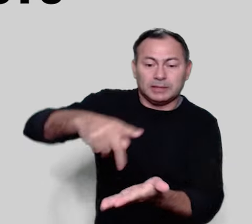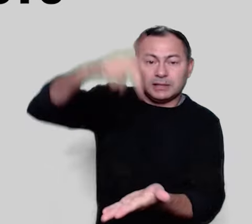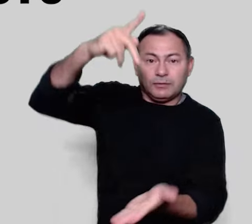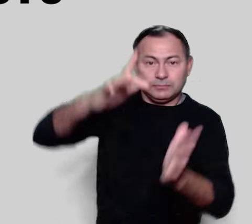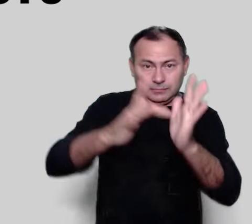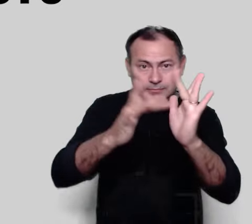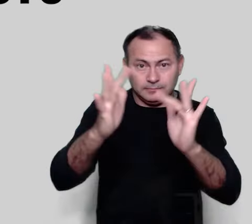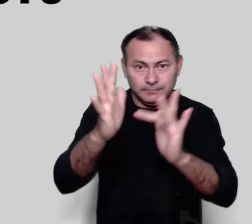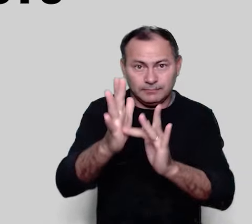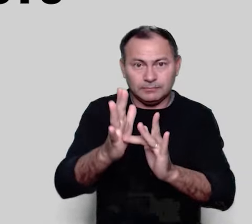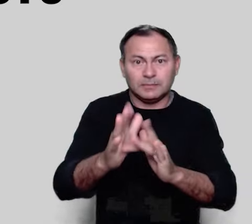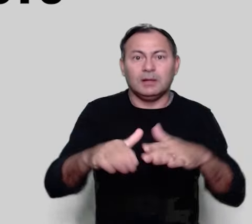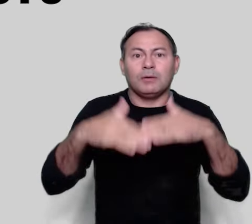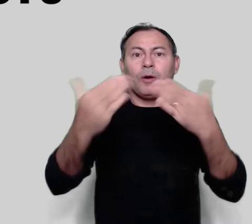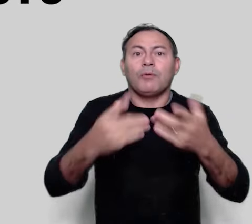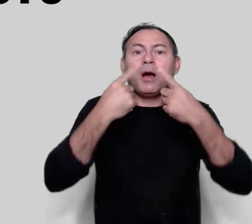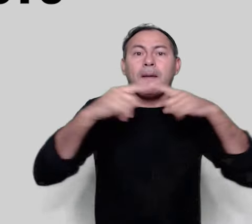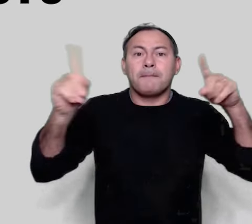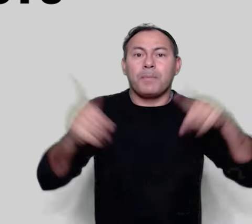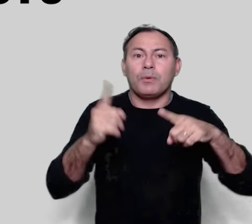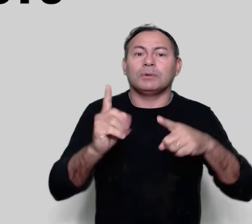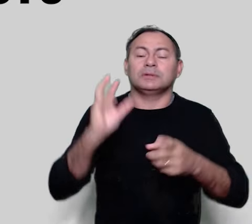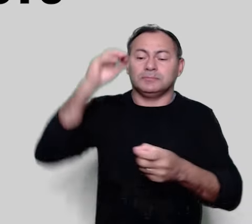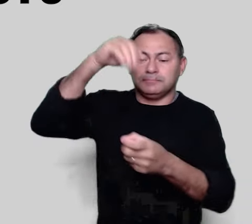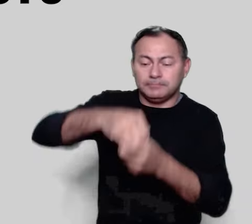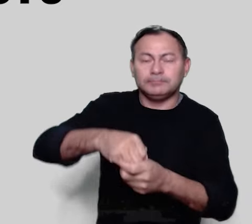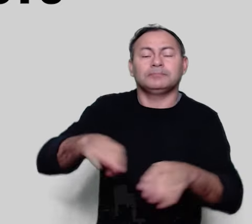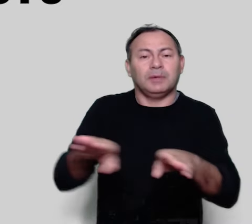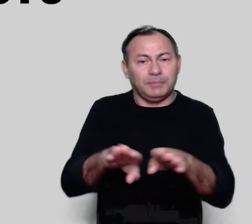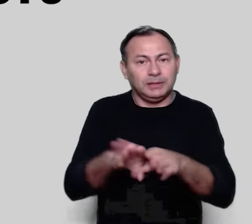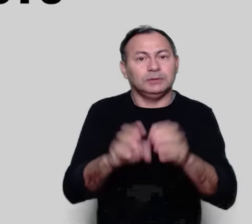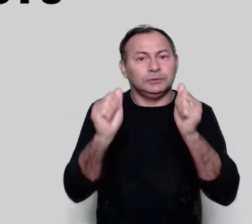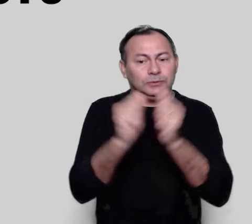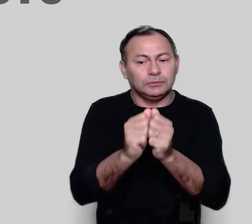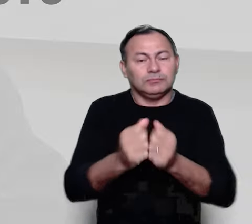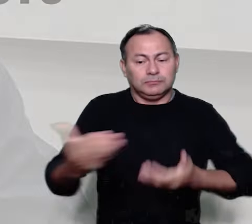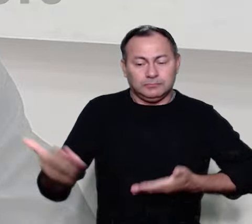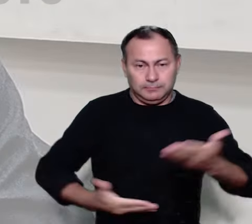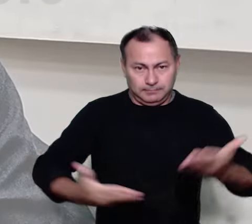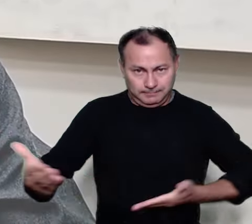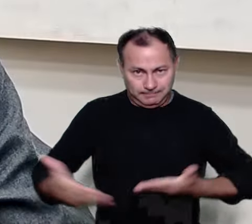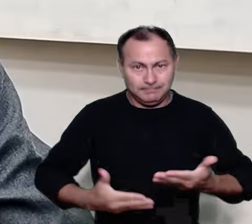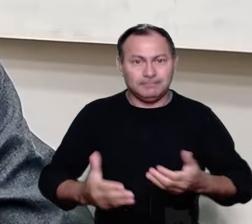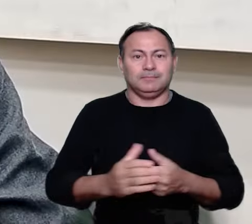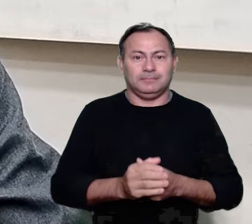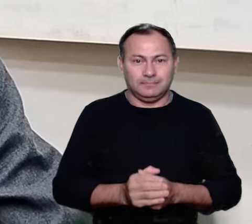de Cristo, ao qual a música se coloca também a serviço.